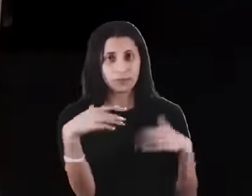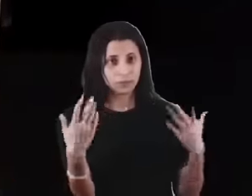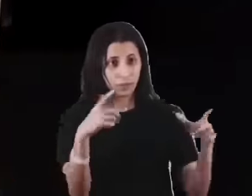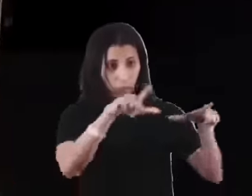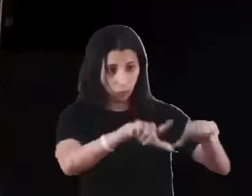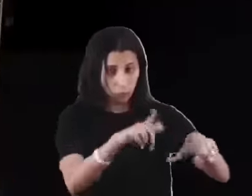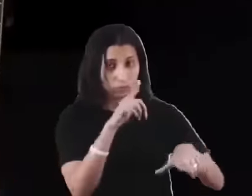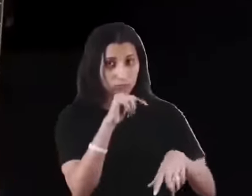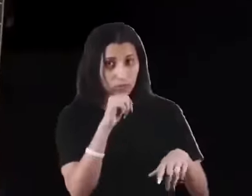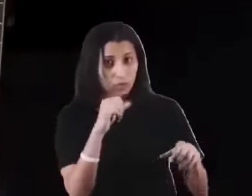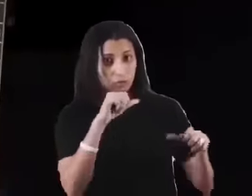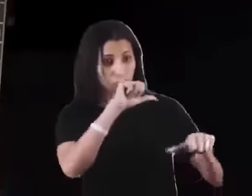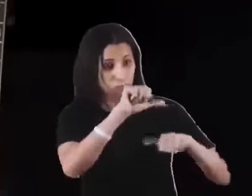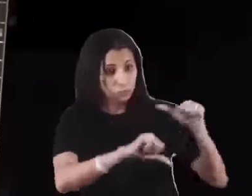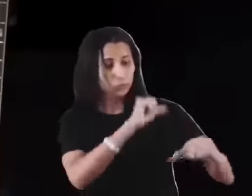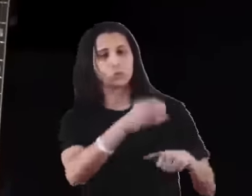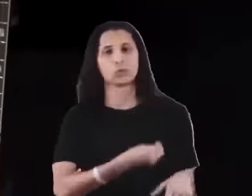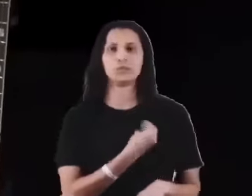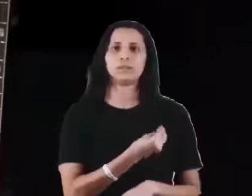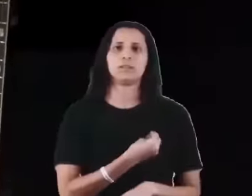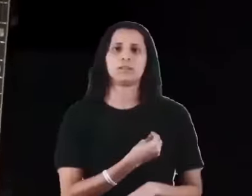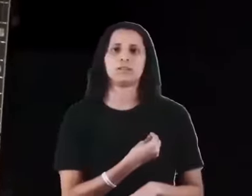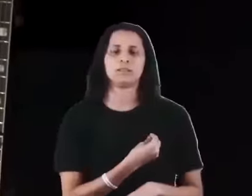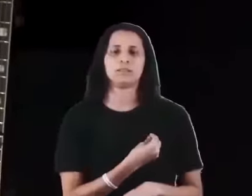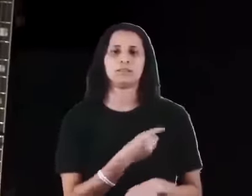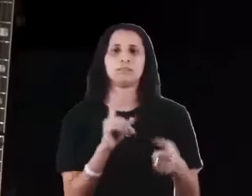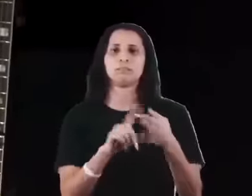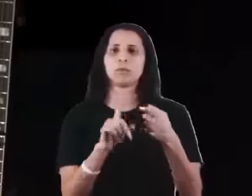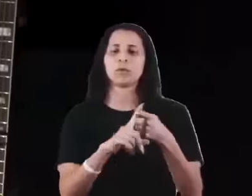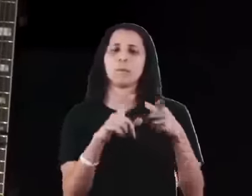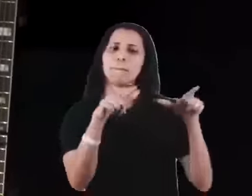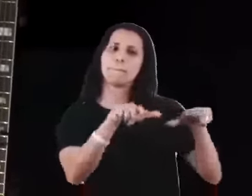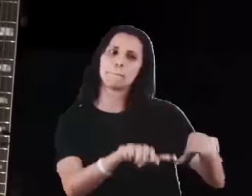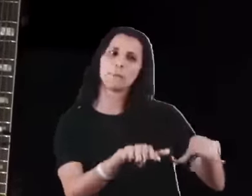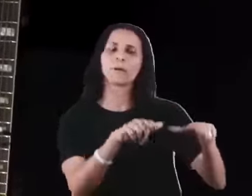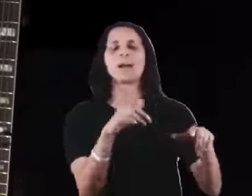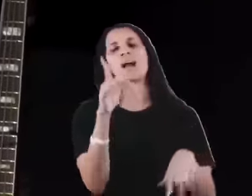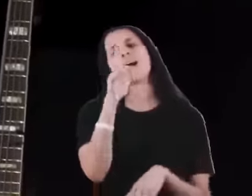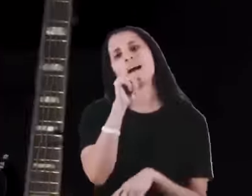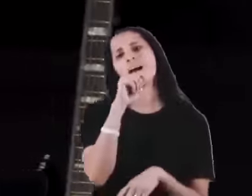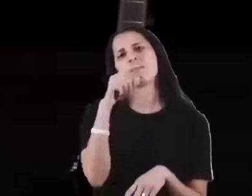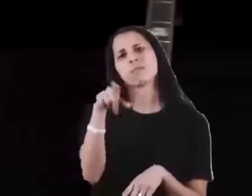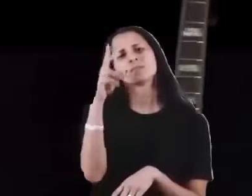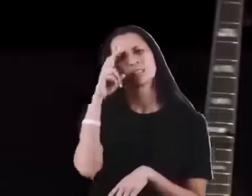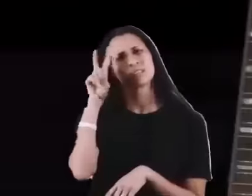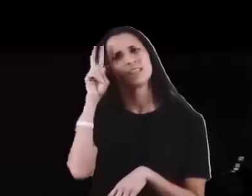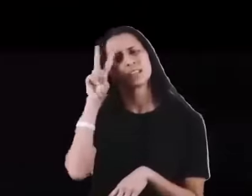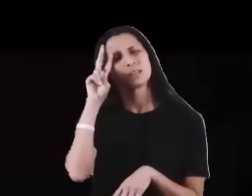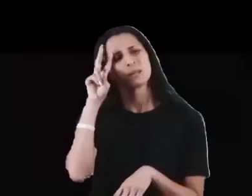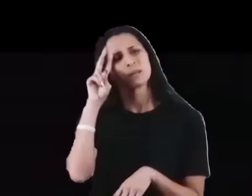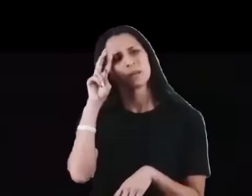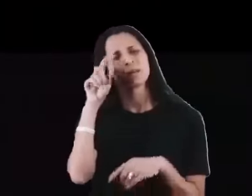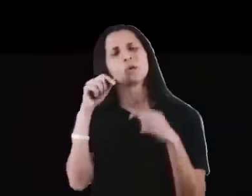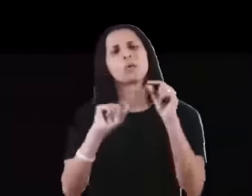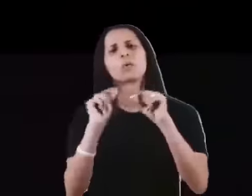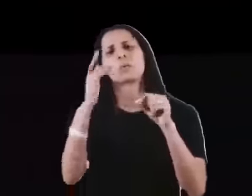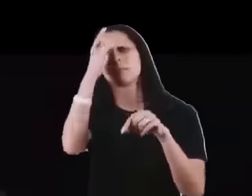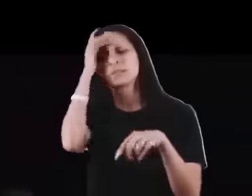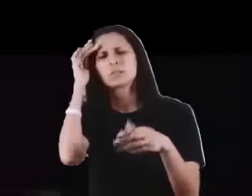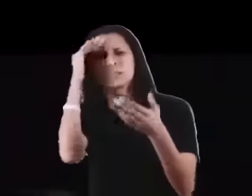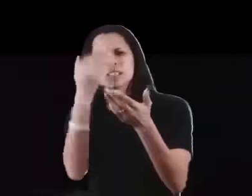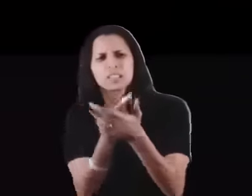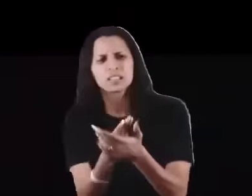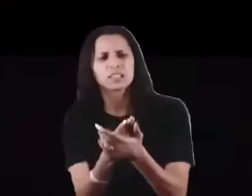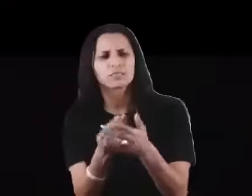foi no poço de água poço água lembra que Jesus disse que aquele que crê do seu interior